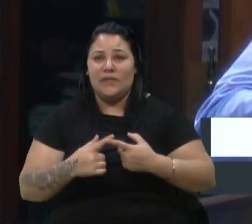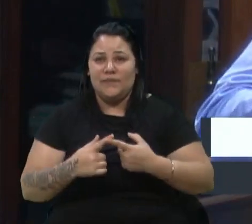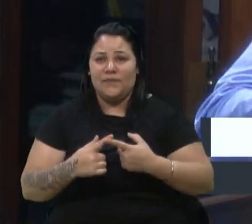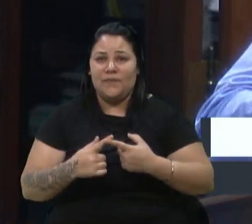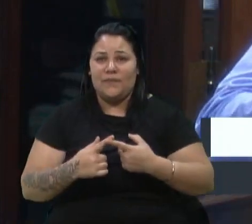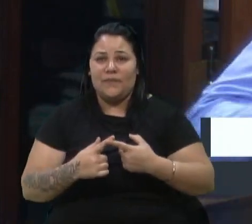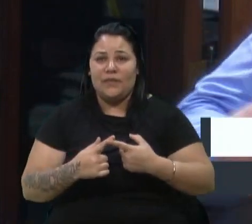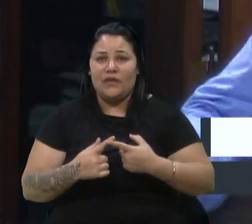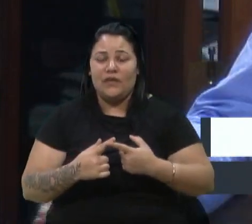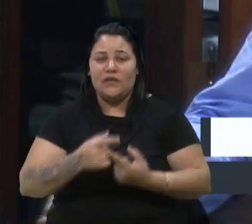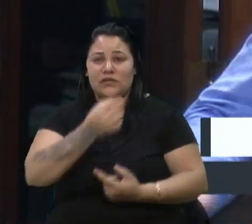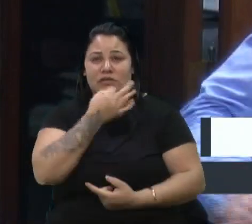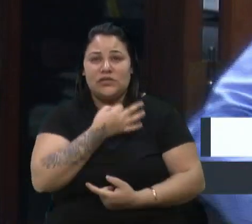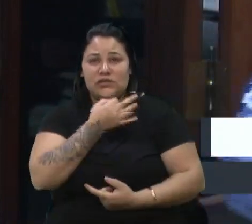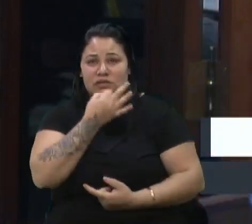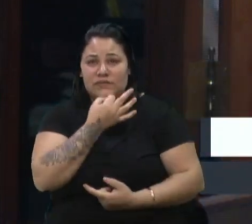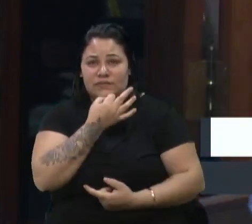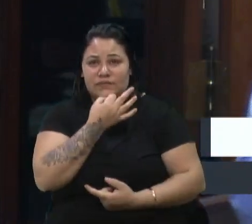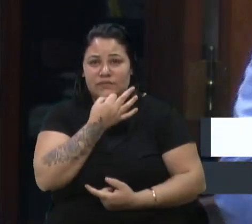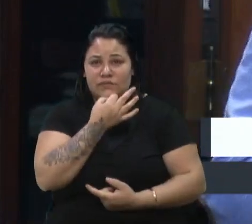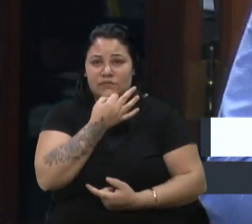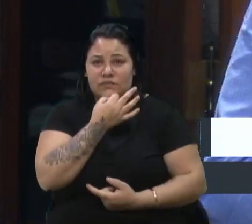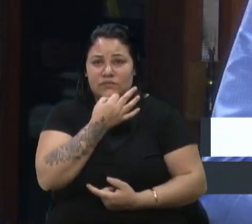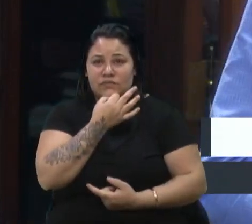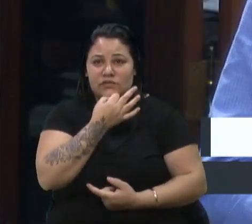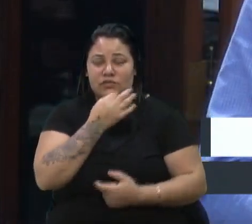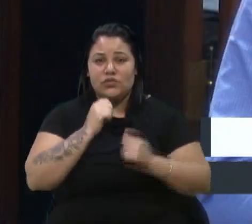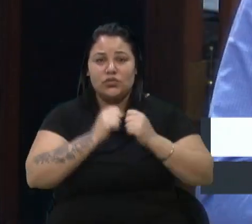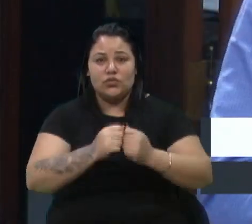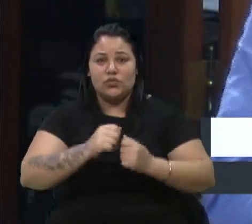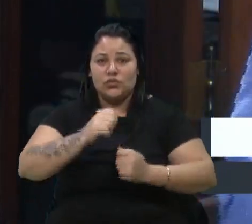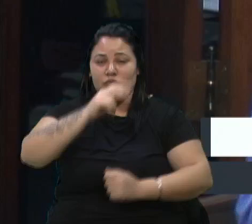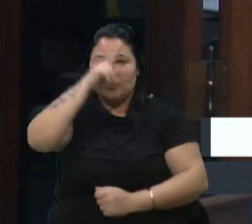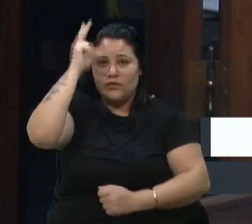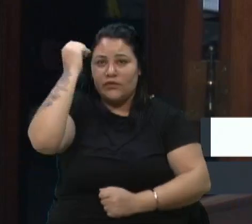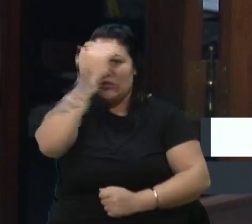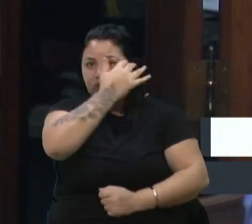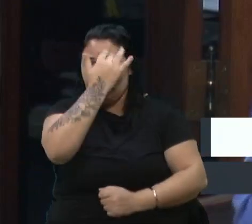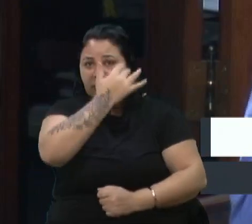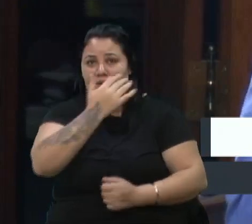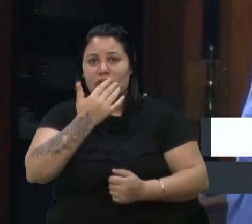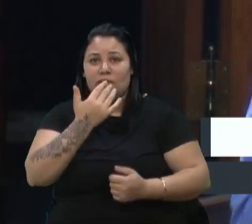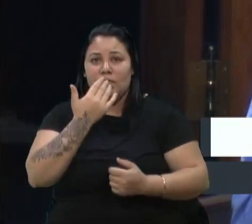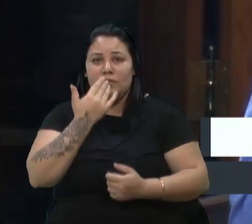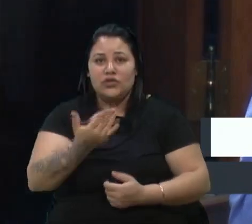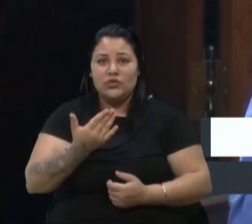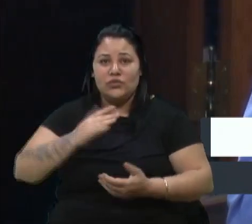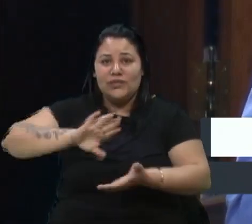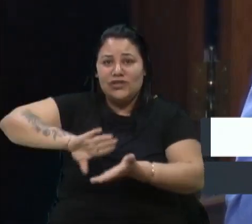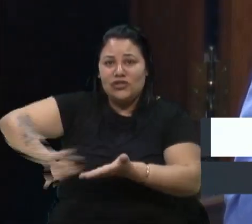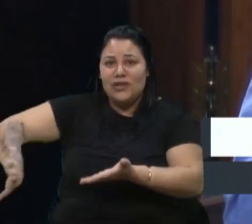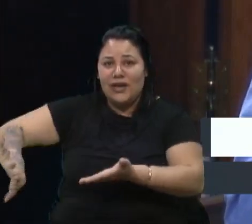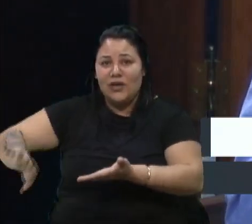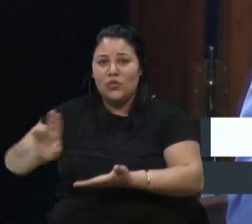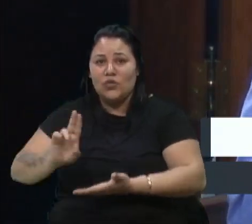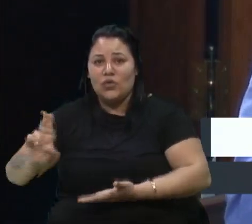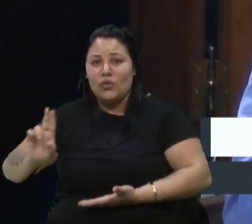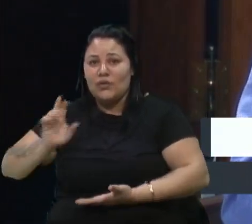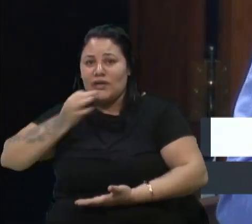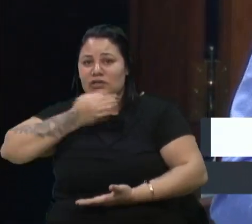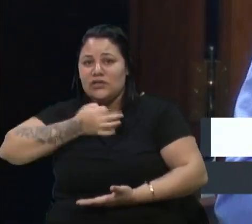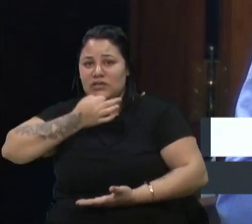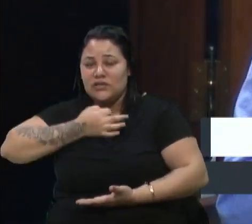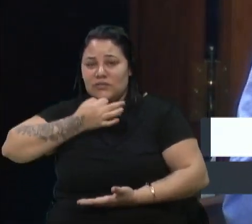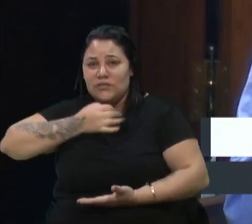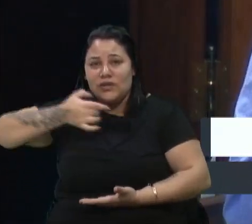que Caxias, através do seu prefeito, pediu a retirada da nossa cidade para